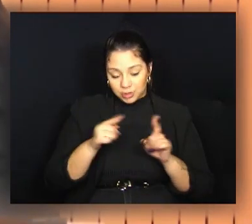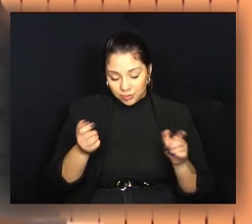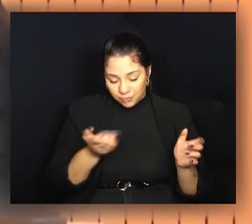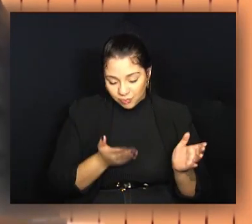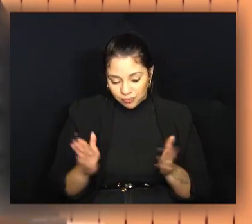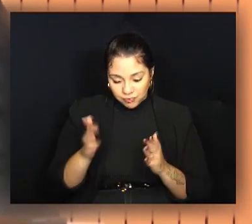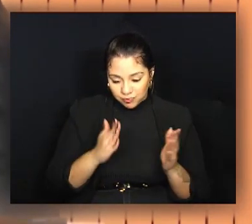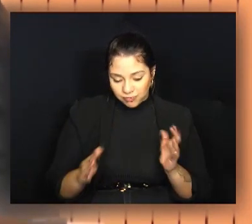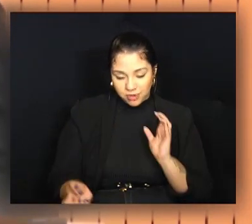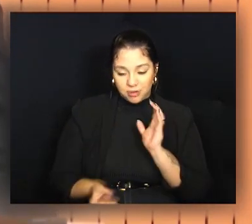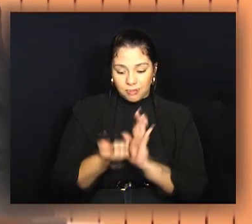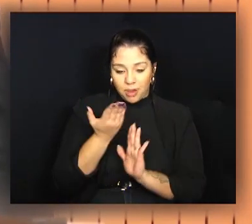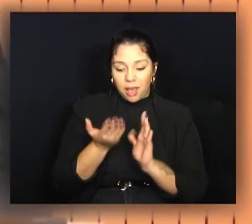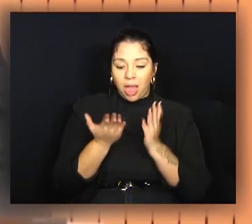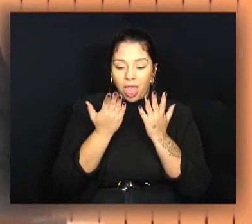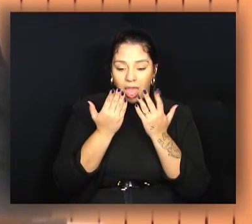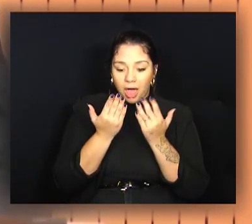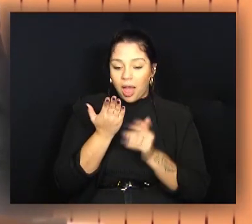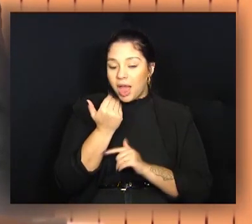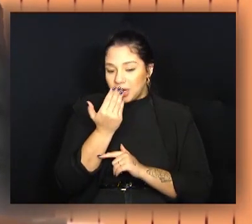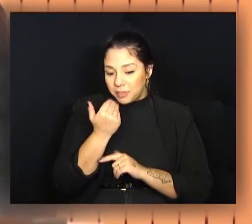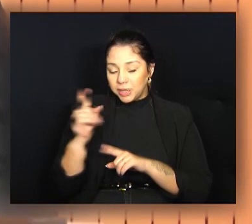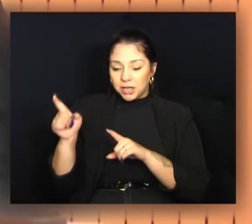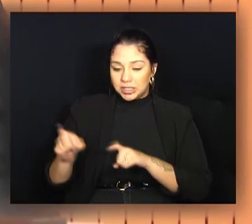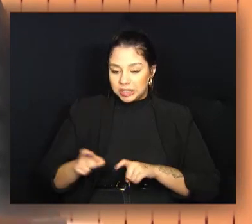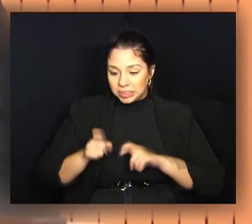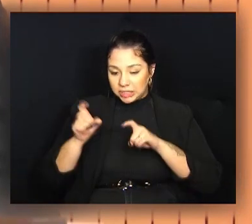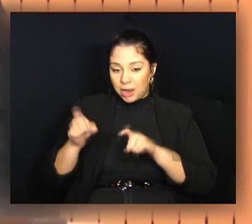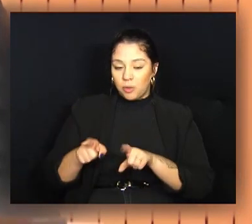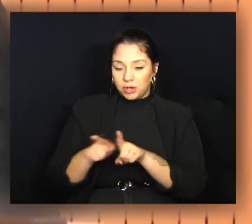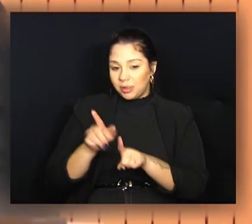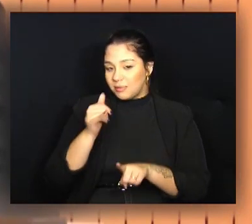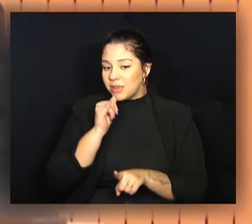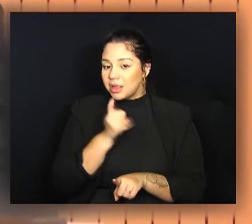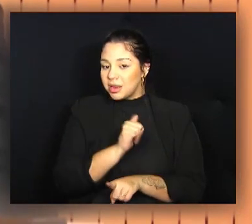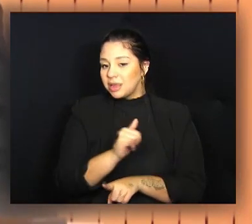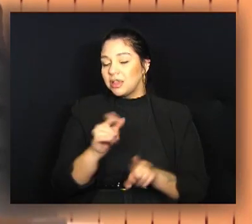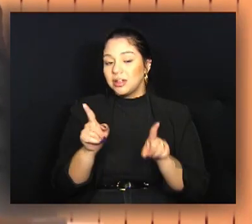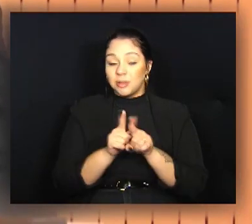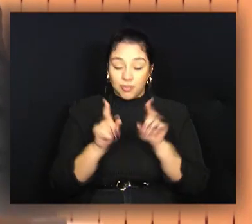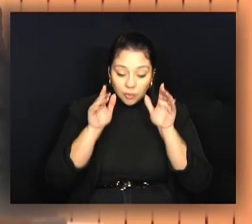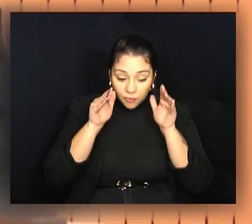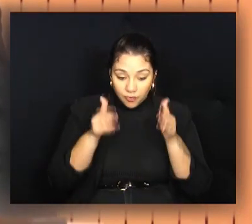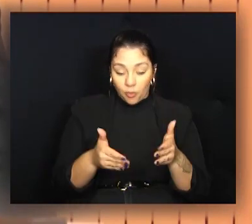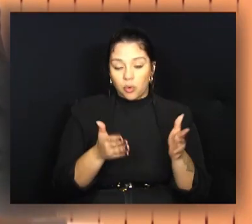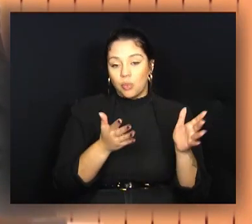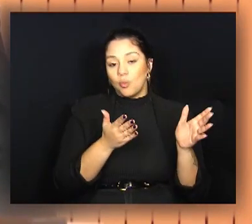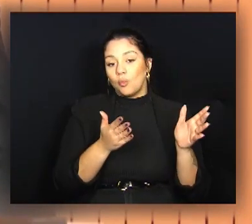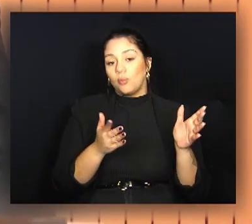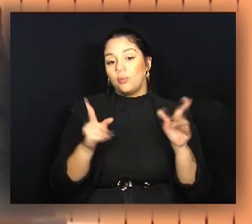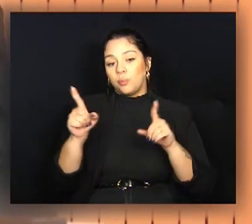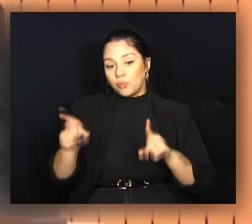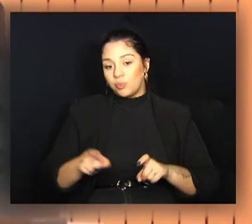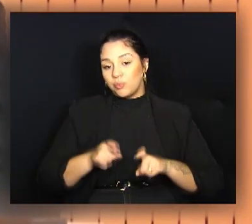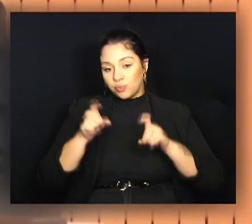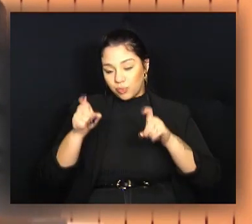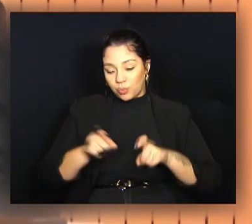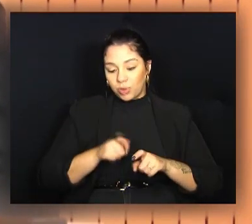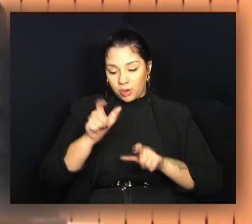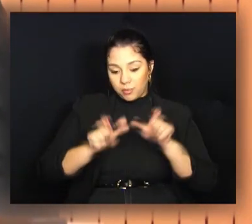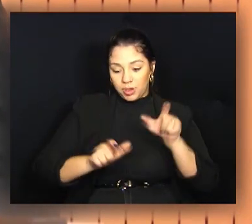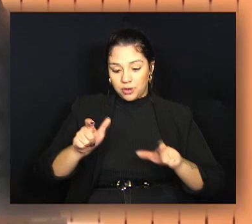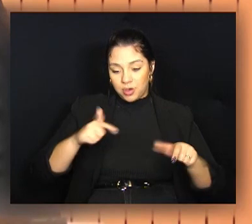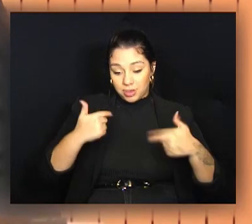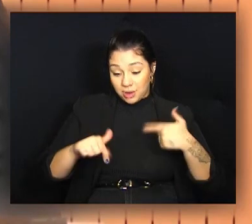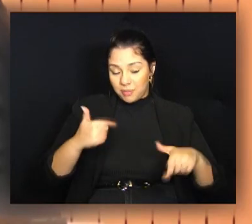da produção de alimentos, fibras de energia e principalmente em prol dos nossos produtores rurais. É uma honra muito